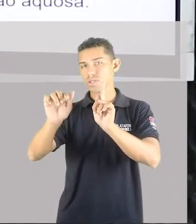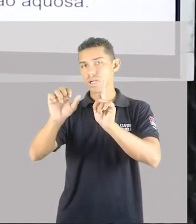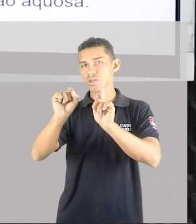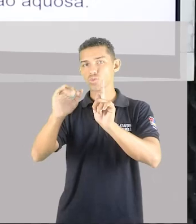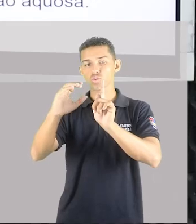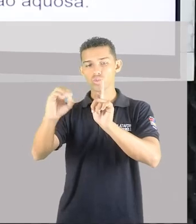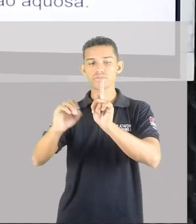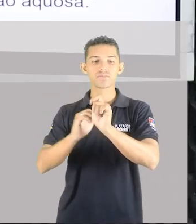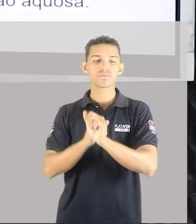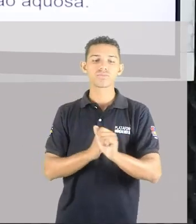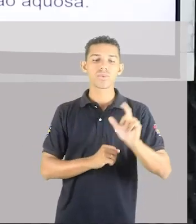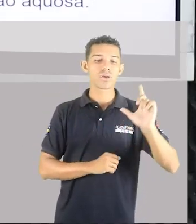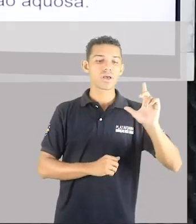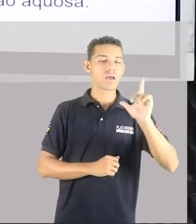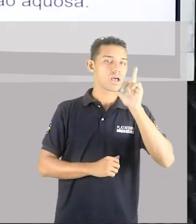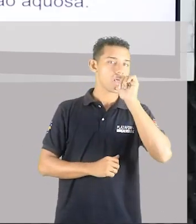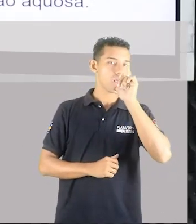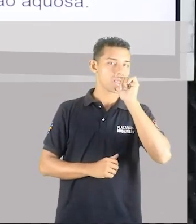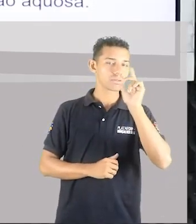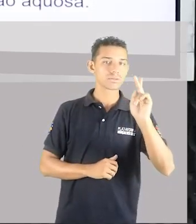líquida.